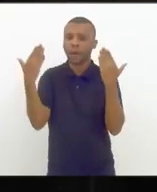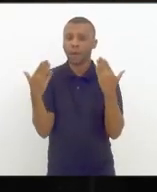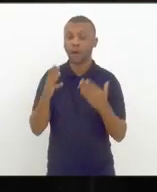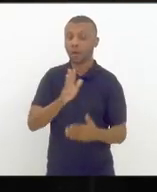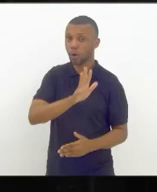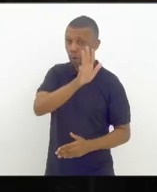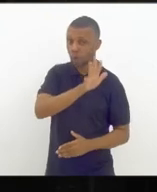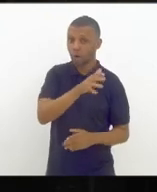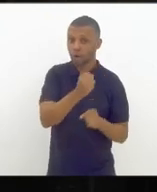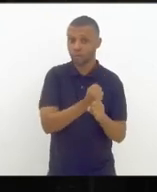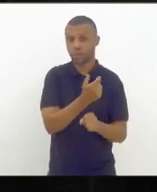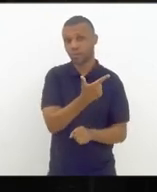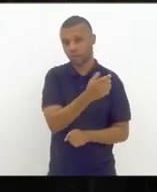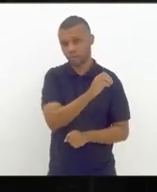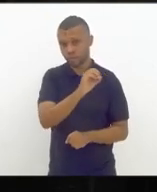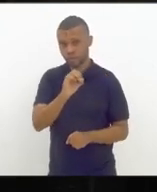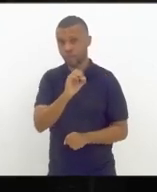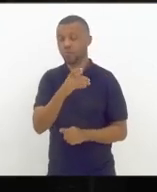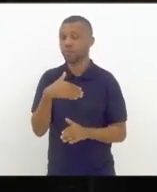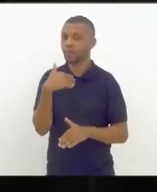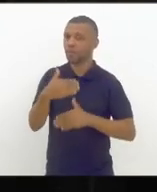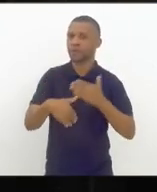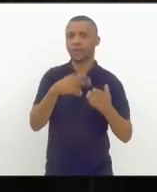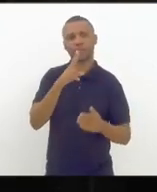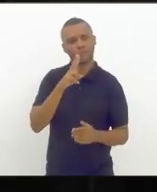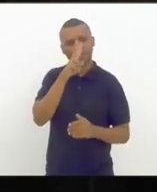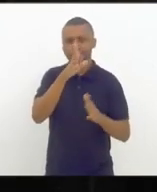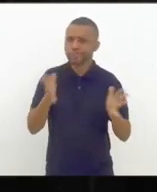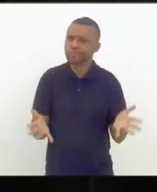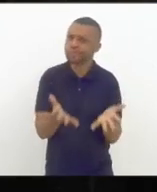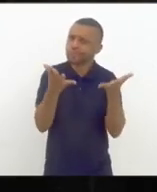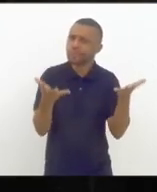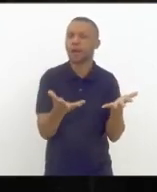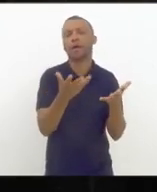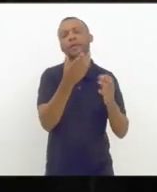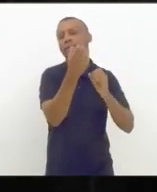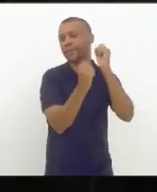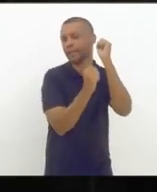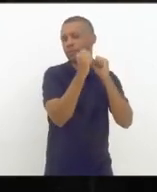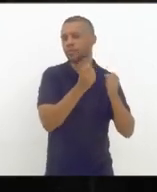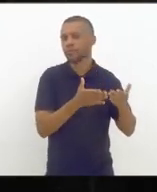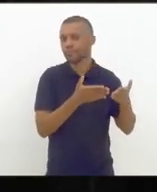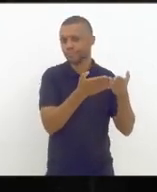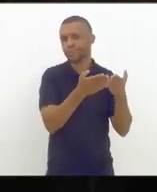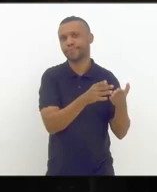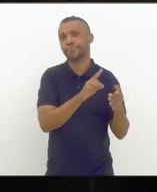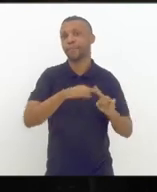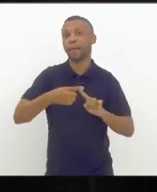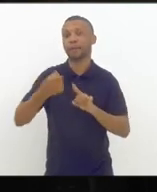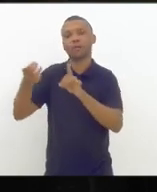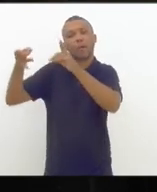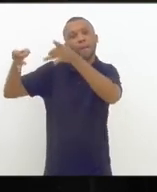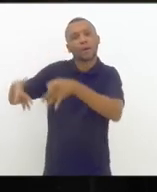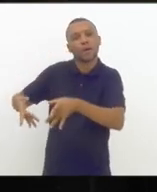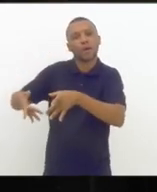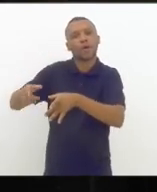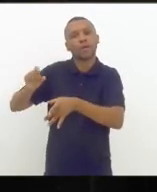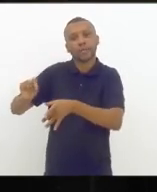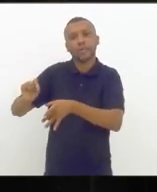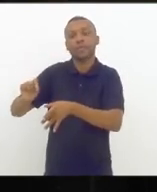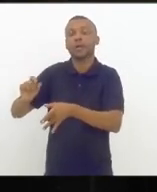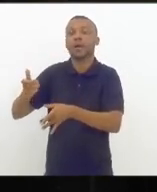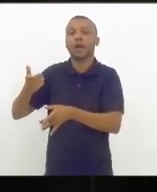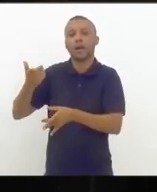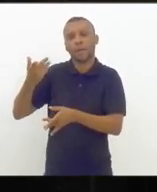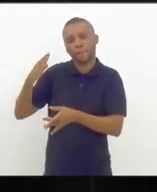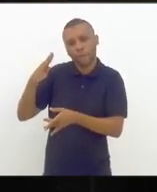Lula nos anos 2000 no processo de revigoramento de soerguimento da indústria naval com o abandono da política que lula engendrou que